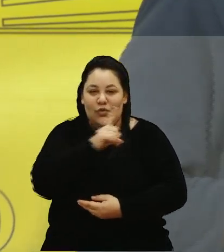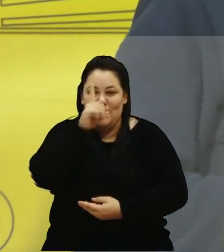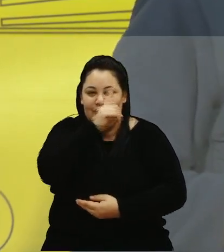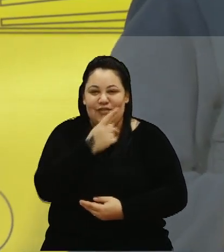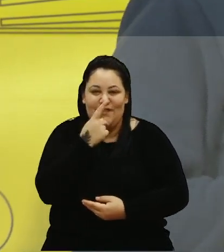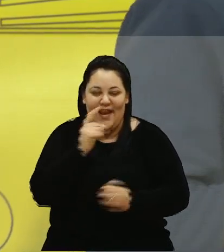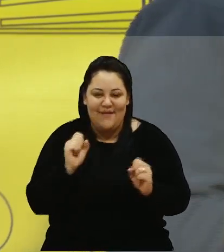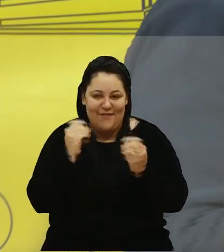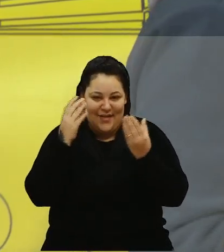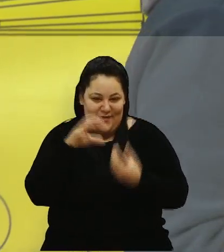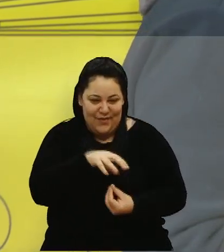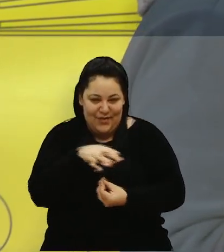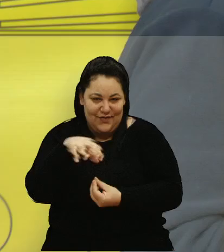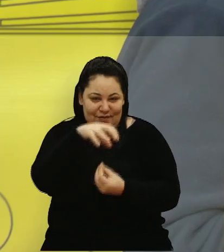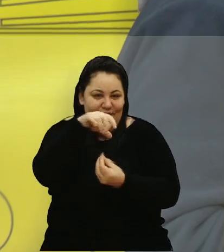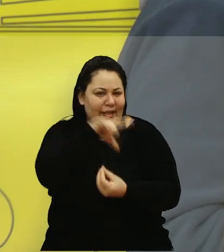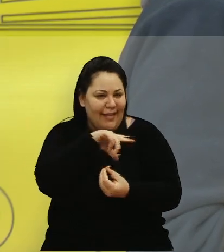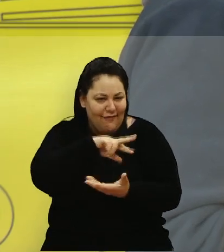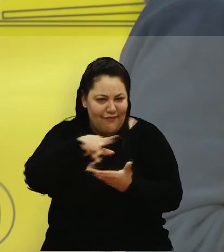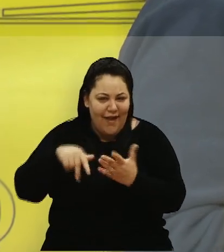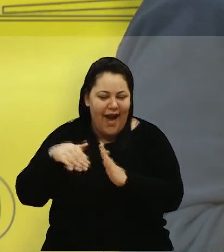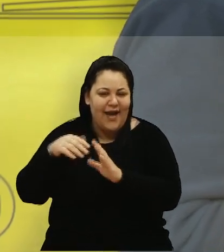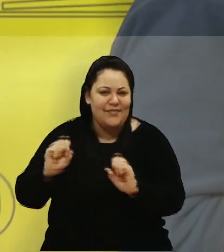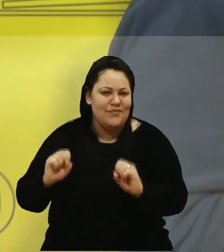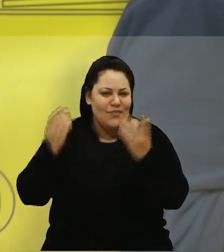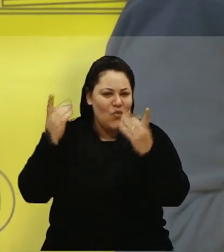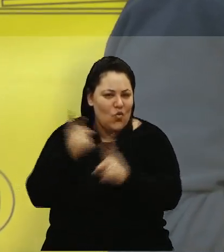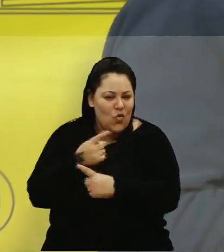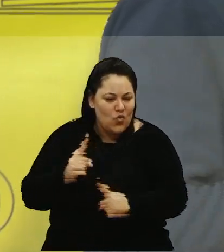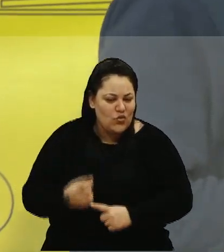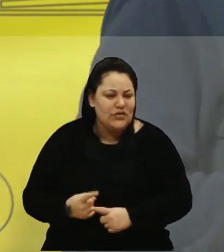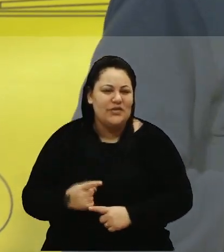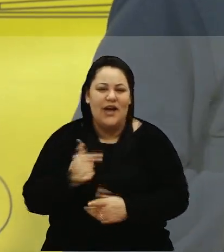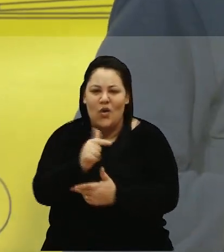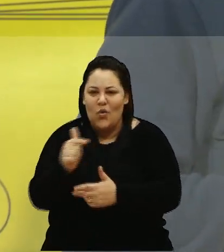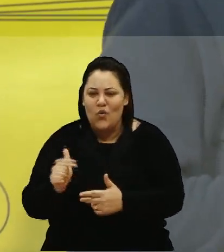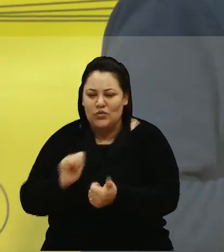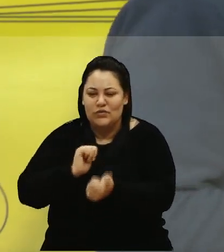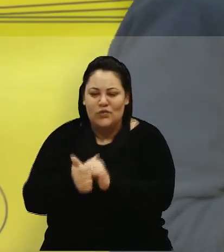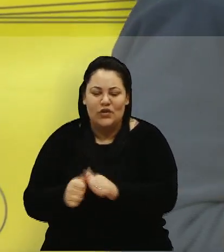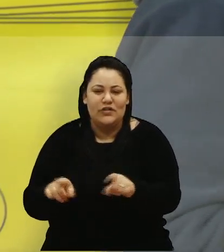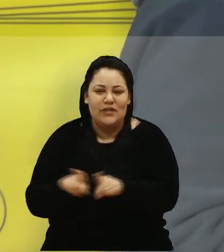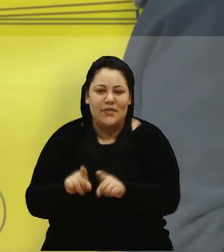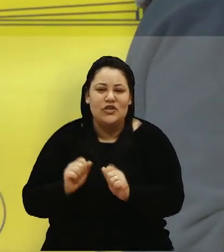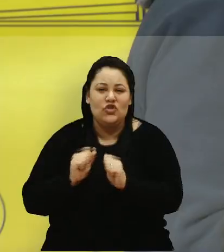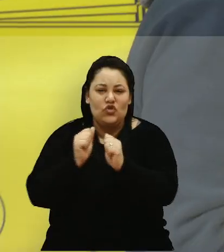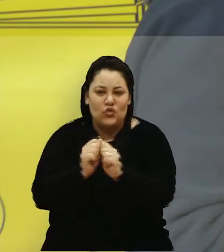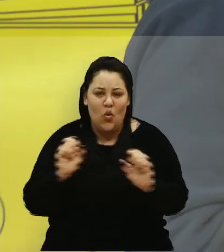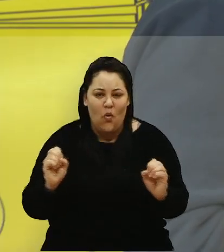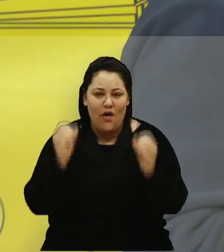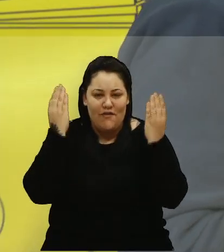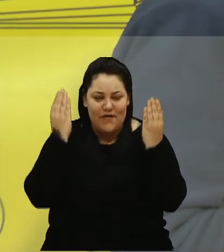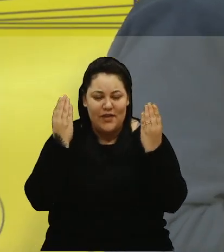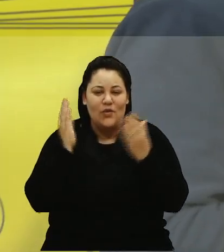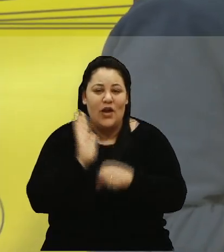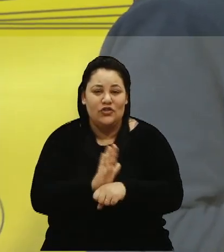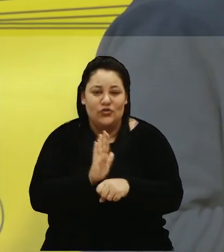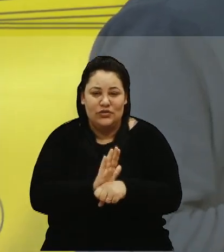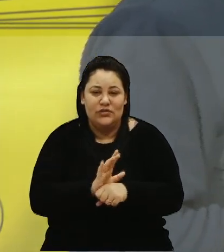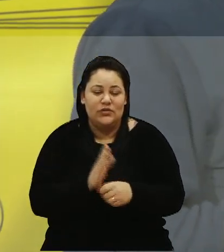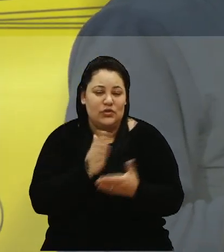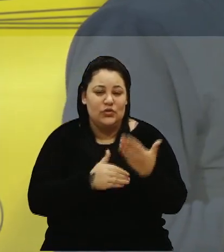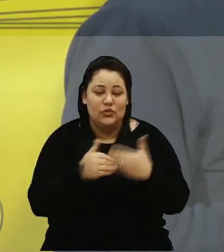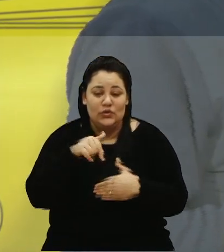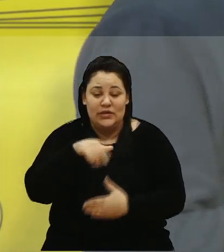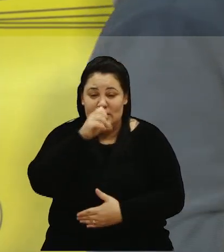Balonismo, mas vamos ter diversas atrações musicais, outros esportes também em contrapartida, auxiliando este evento neste final